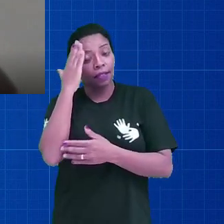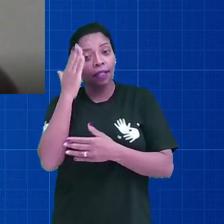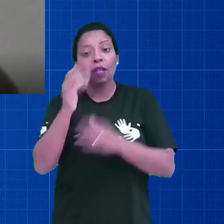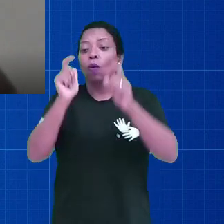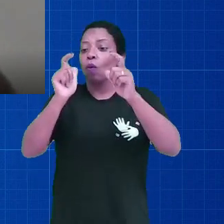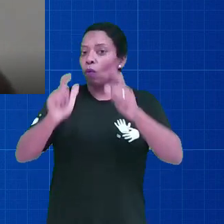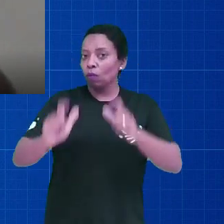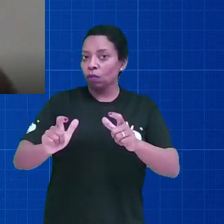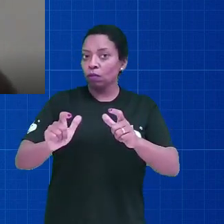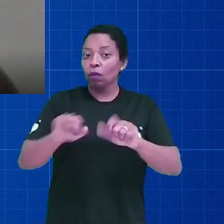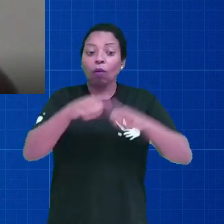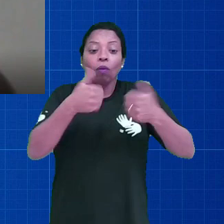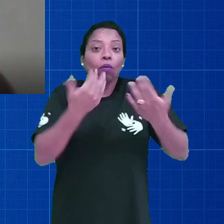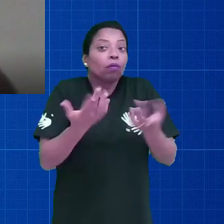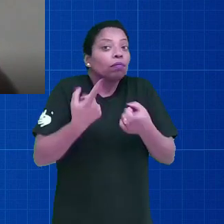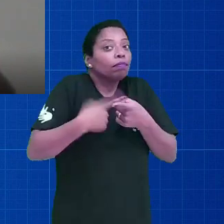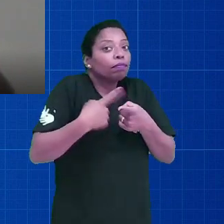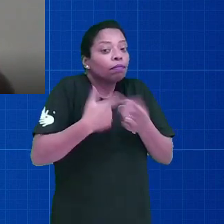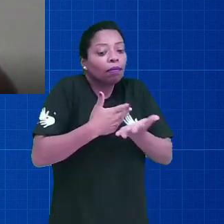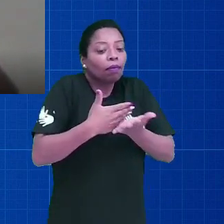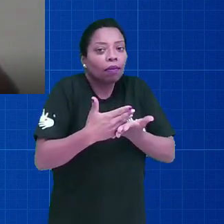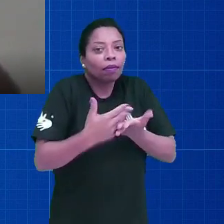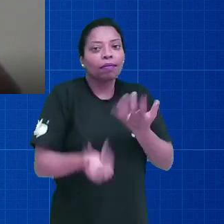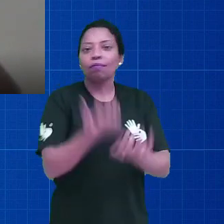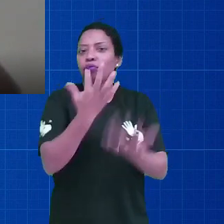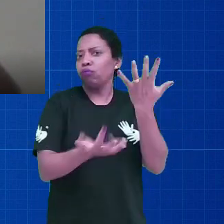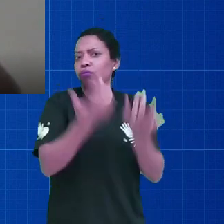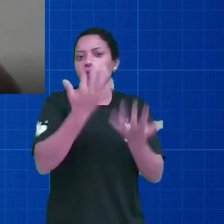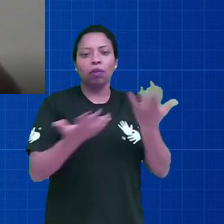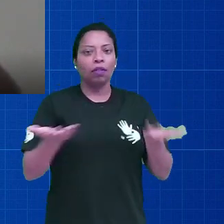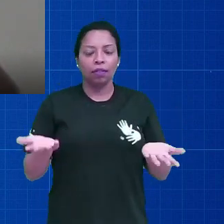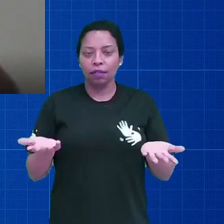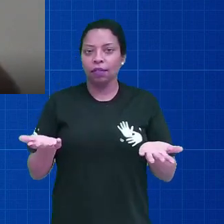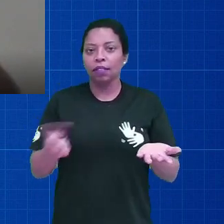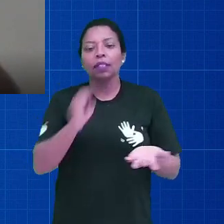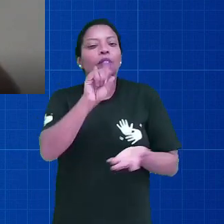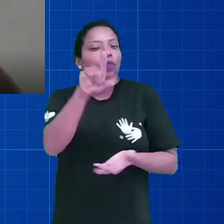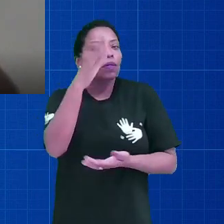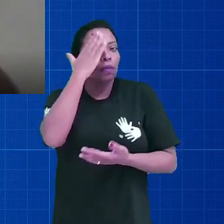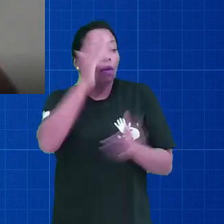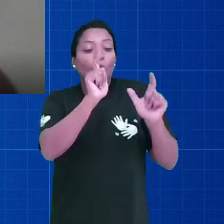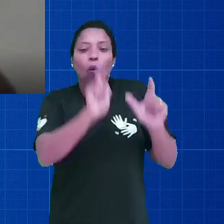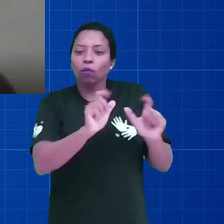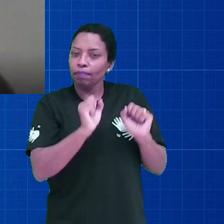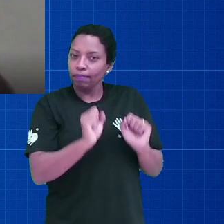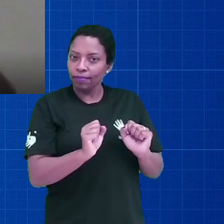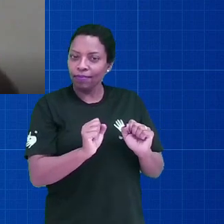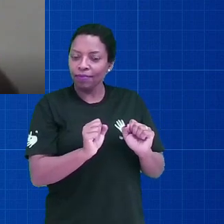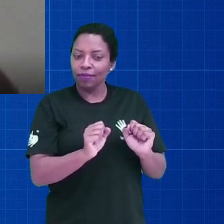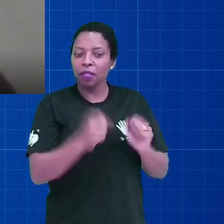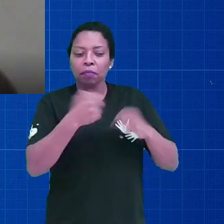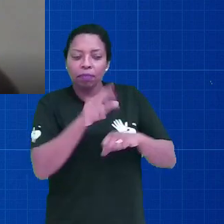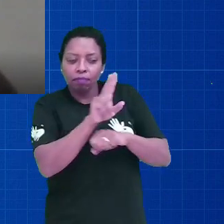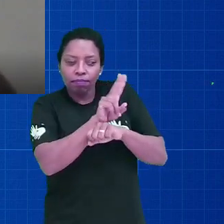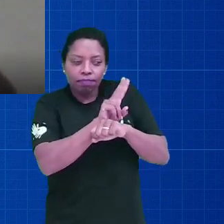onde, quando e por que esse incêndio está ocorrendo. Se a gente sabe onde, a gente pode trabalhar